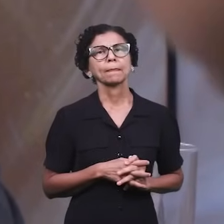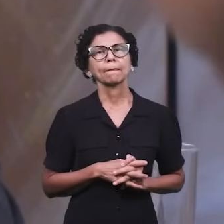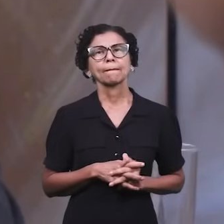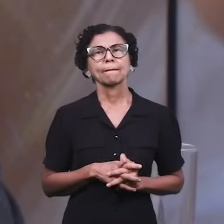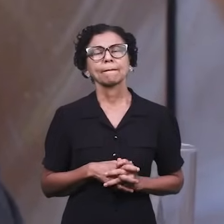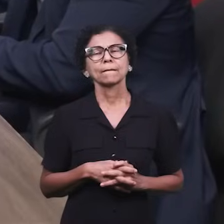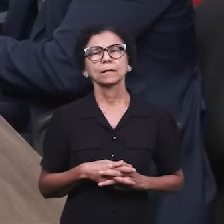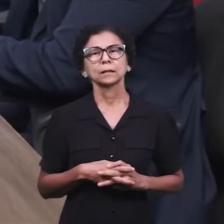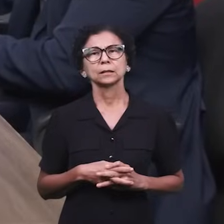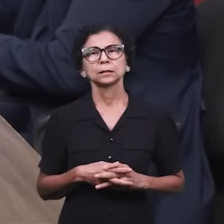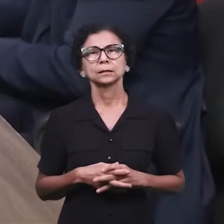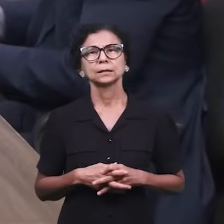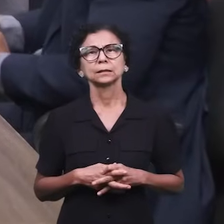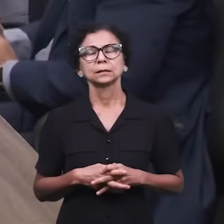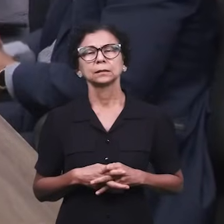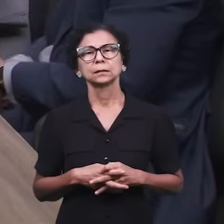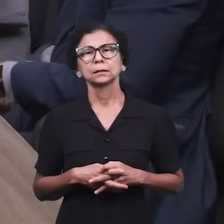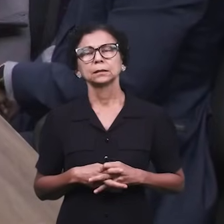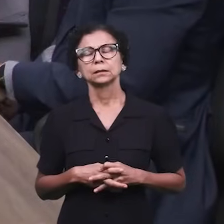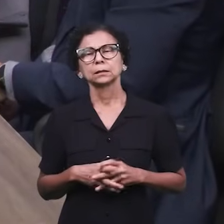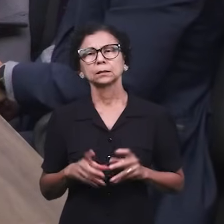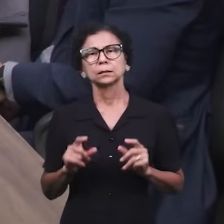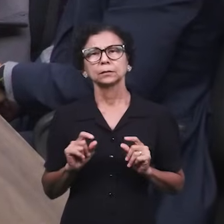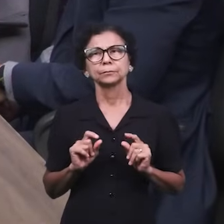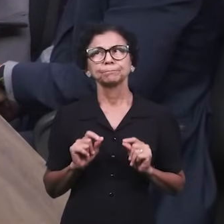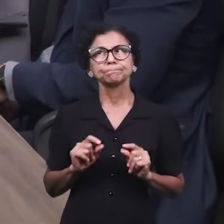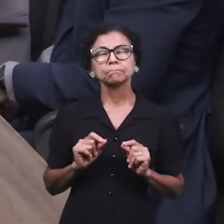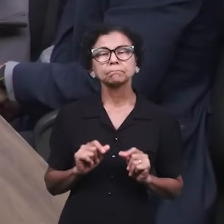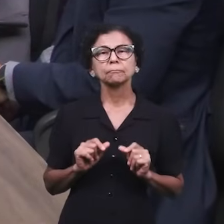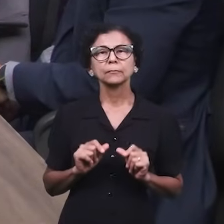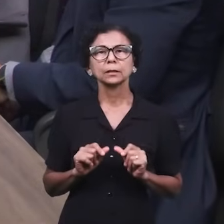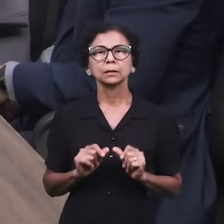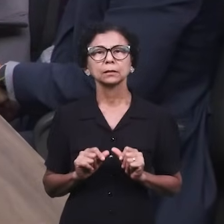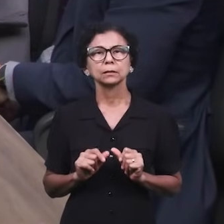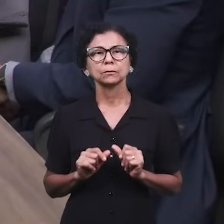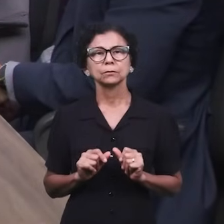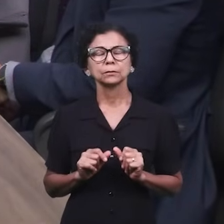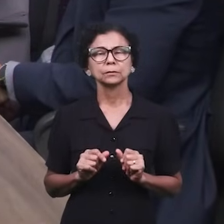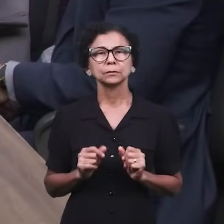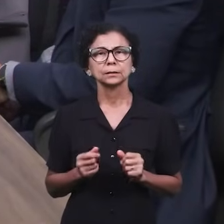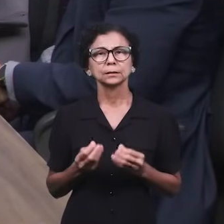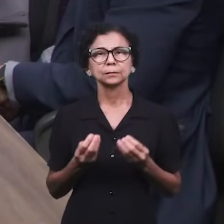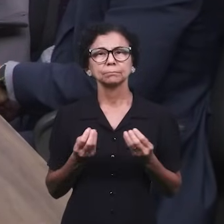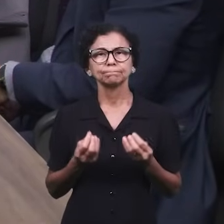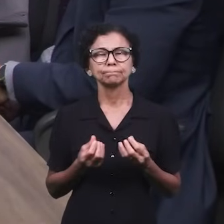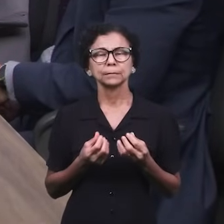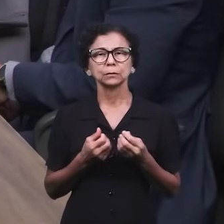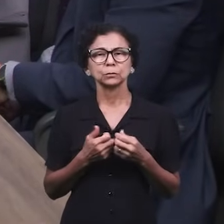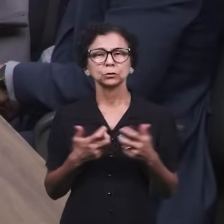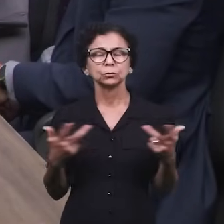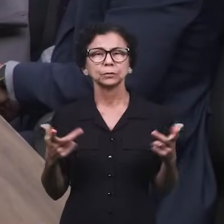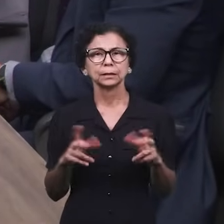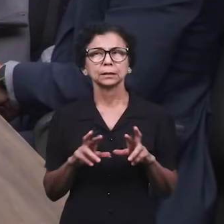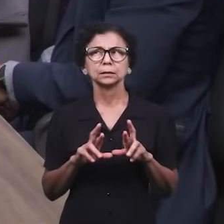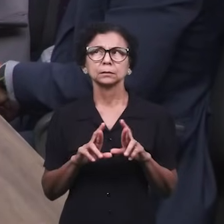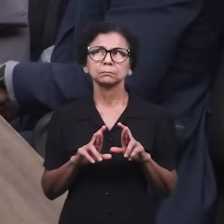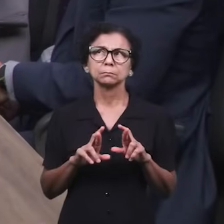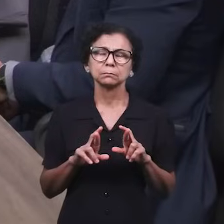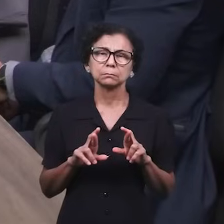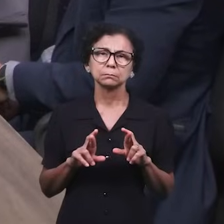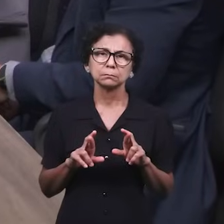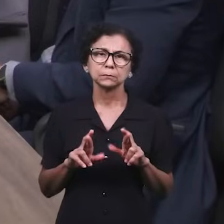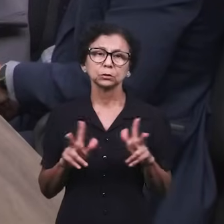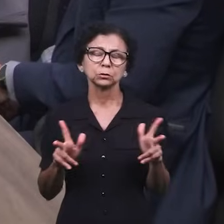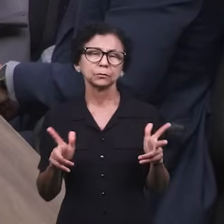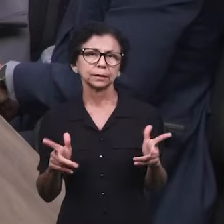em que aparece essa presença de uma, vamos dizer assim, uma dimensão diferente, né, que seria a quinta